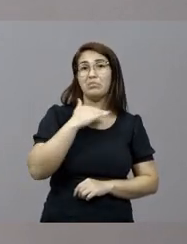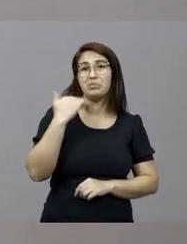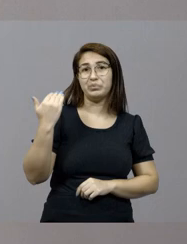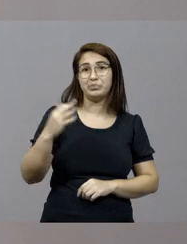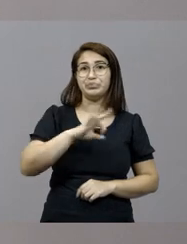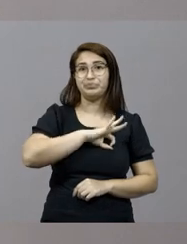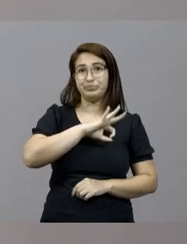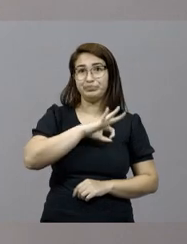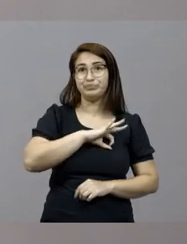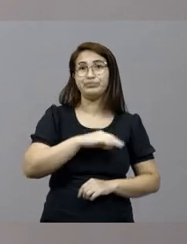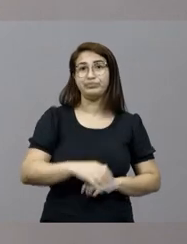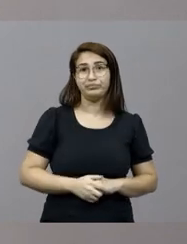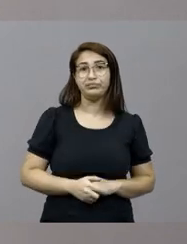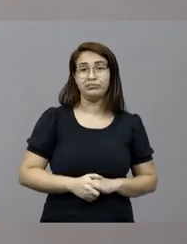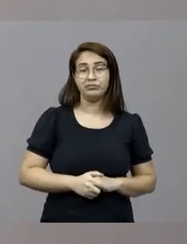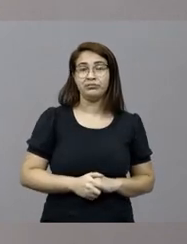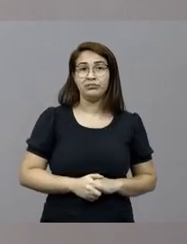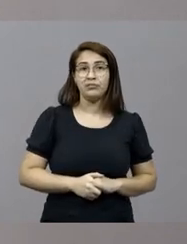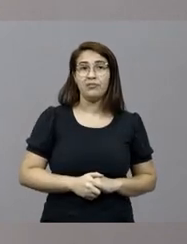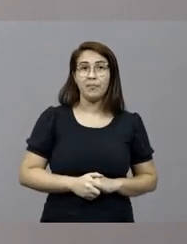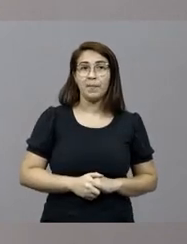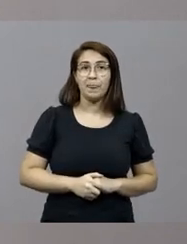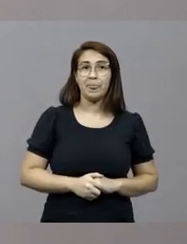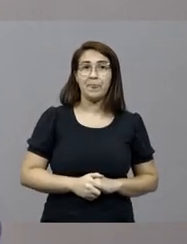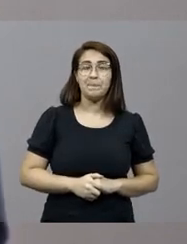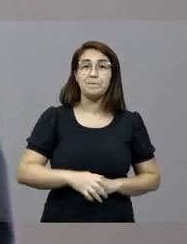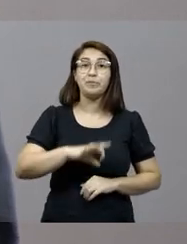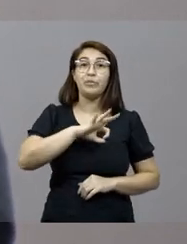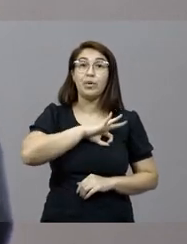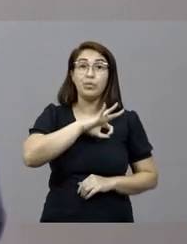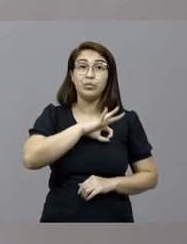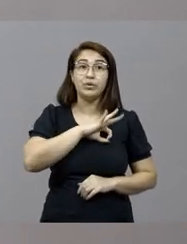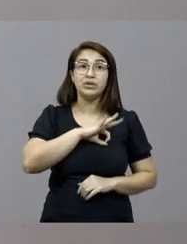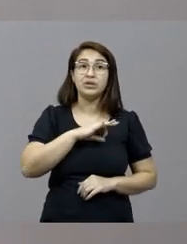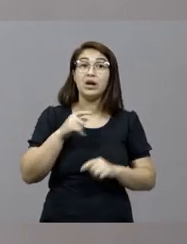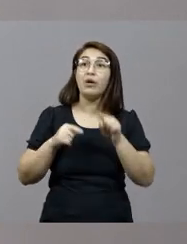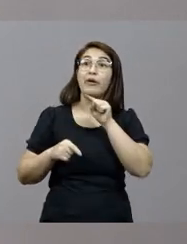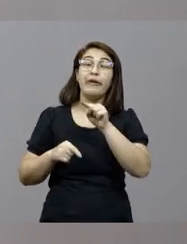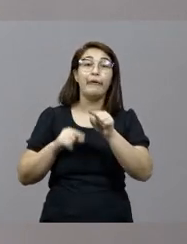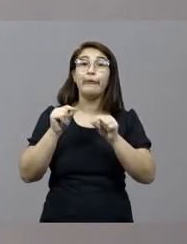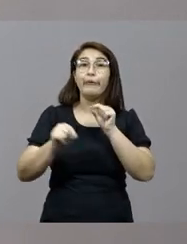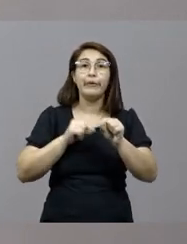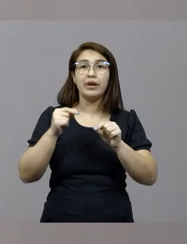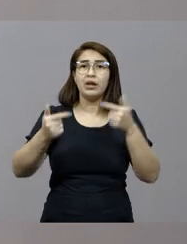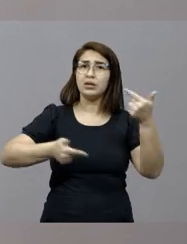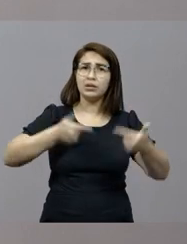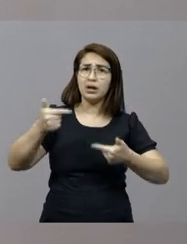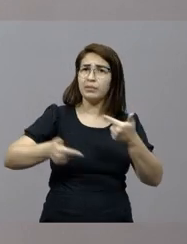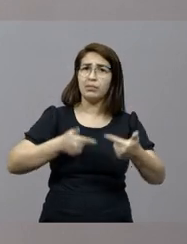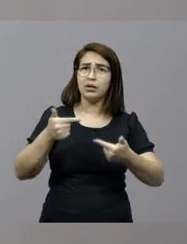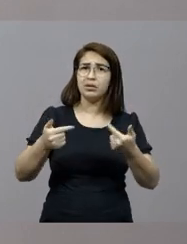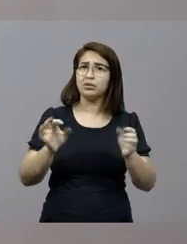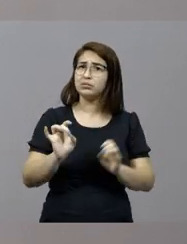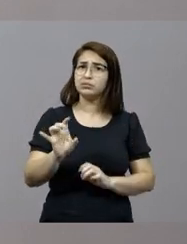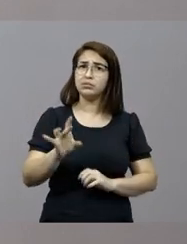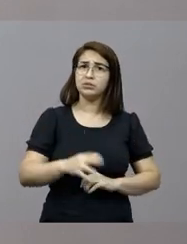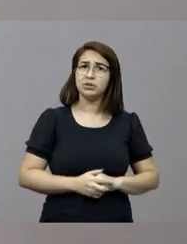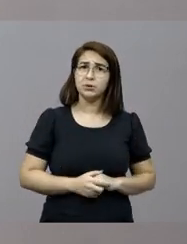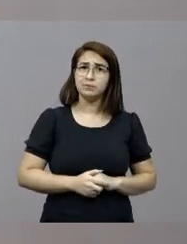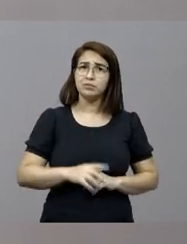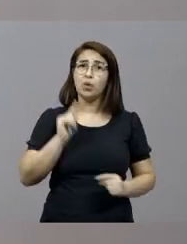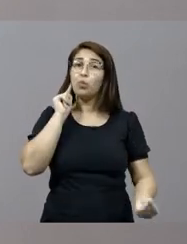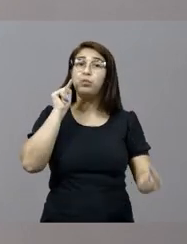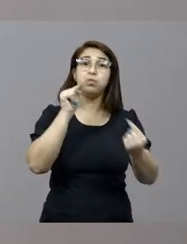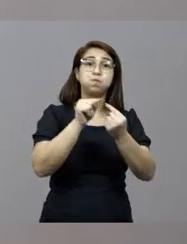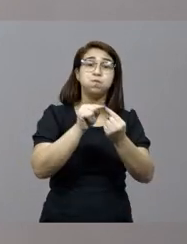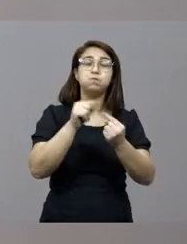Sim, senhores. O policial estava ali cumprindo a missão dele. É a missão dele, ele